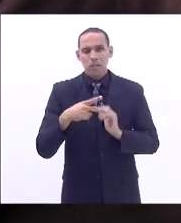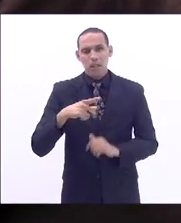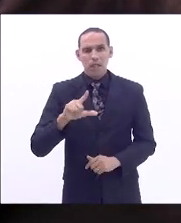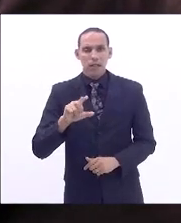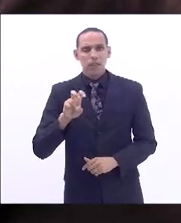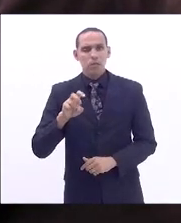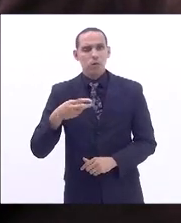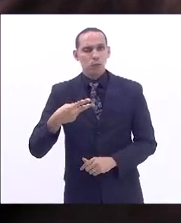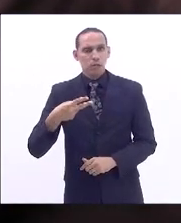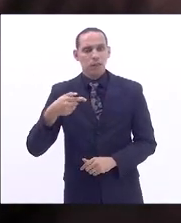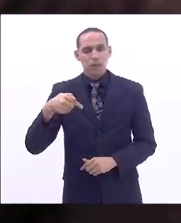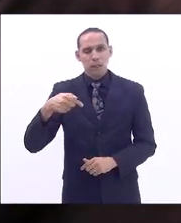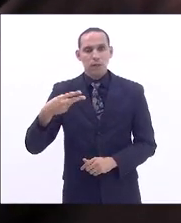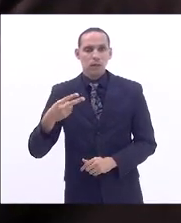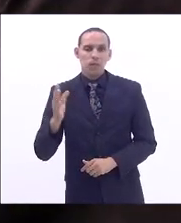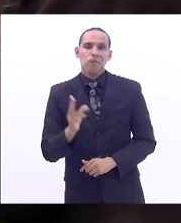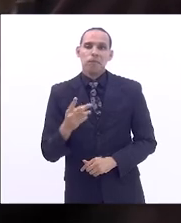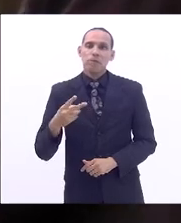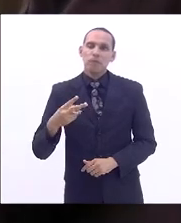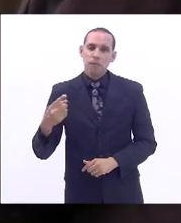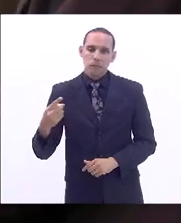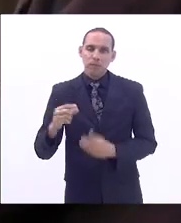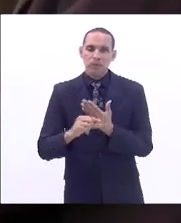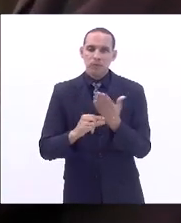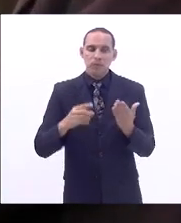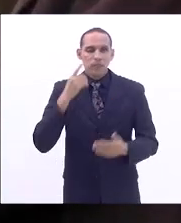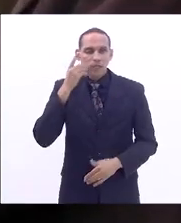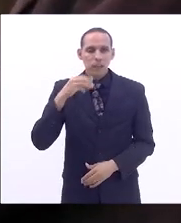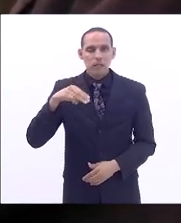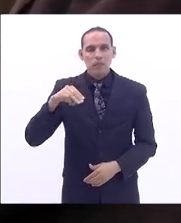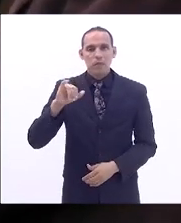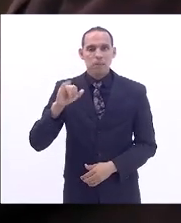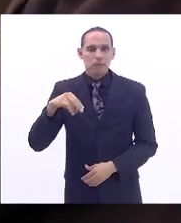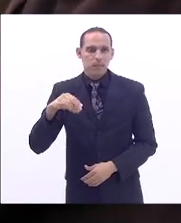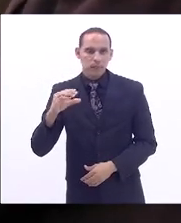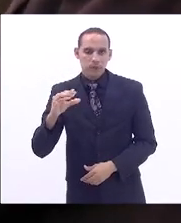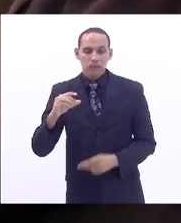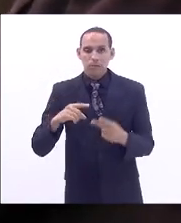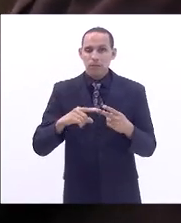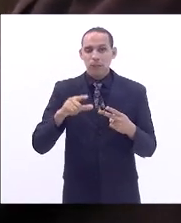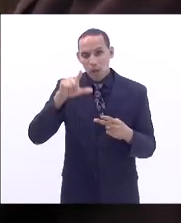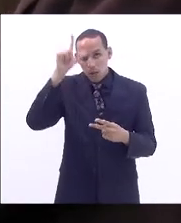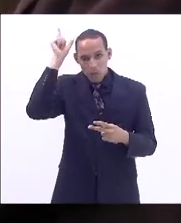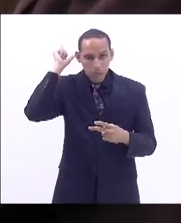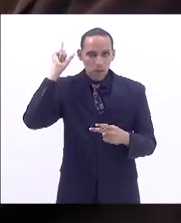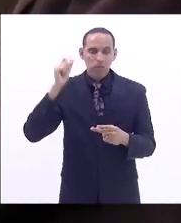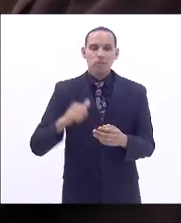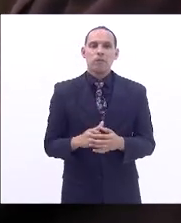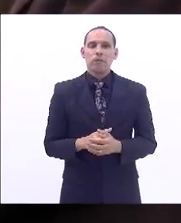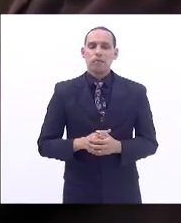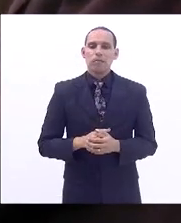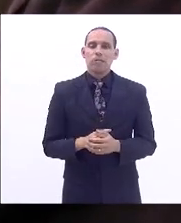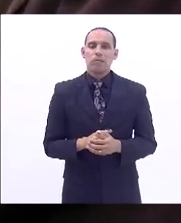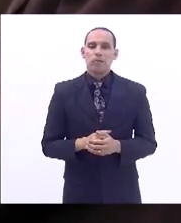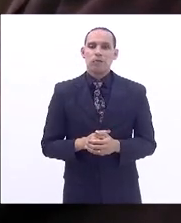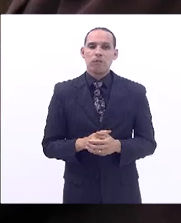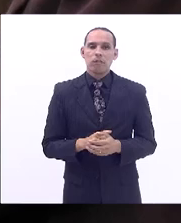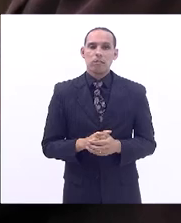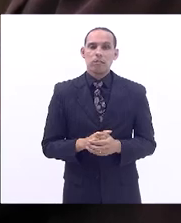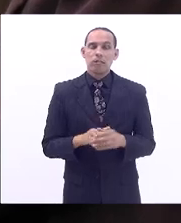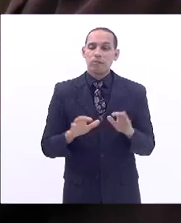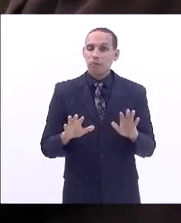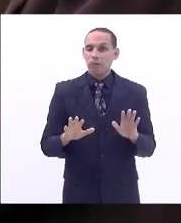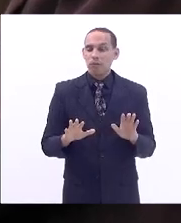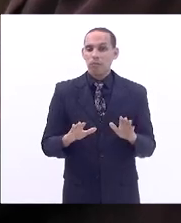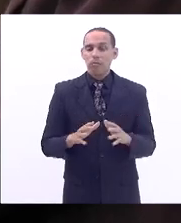5272 2021 de autoria dos deputados Carlos mim que eles Paulo e de saída já te